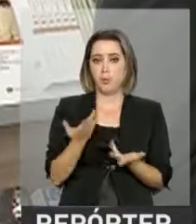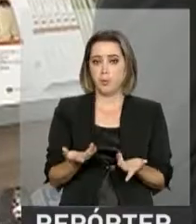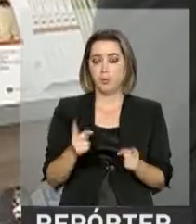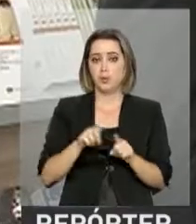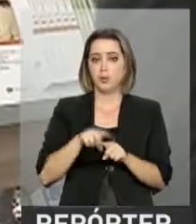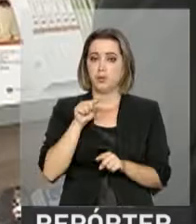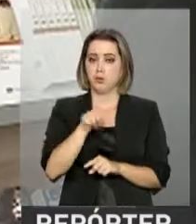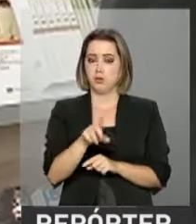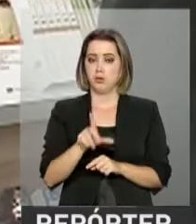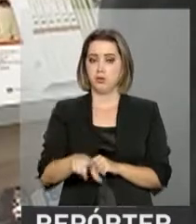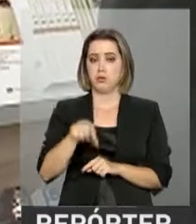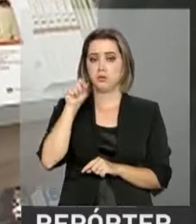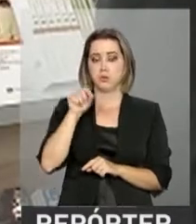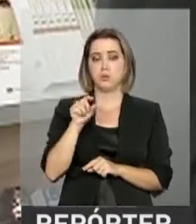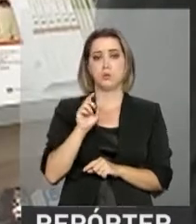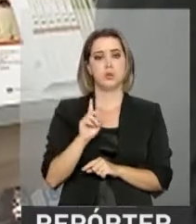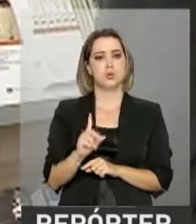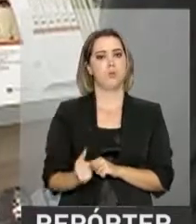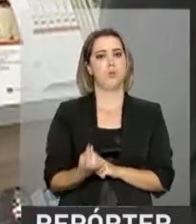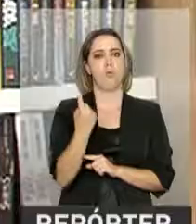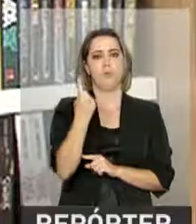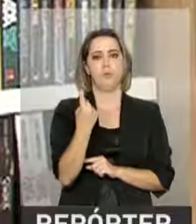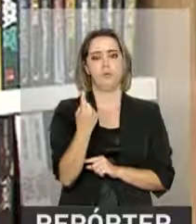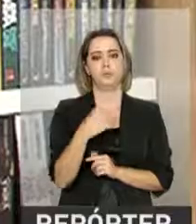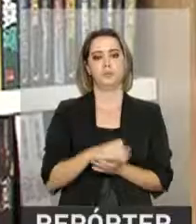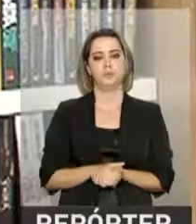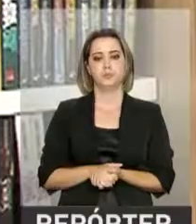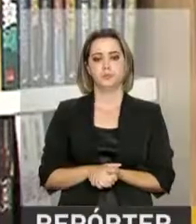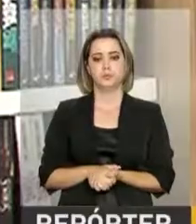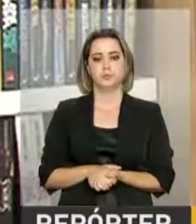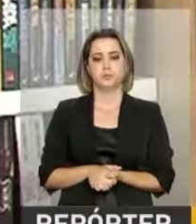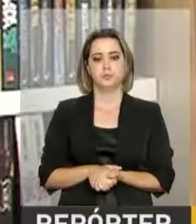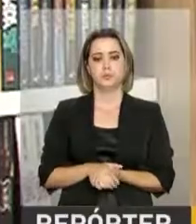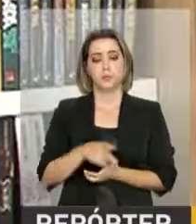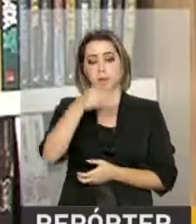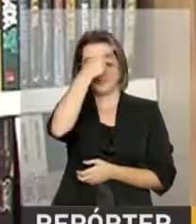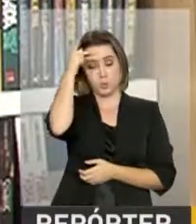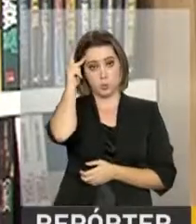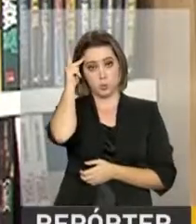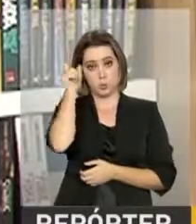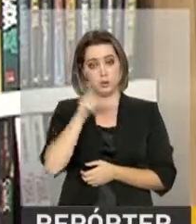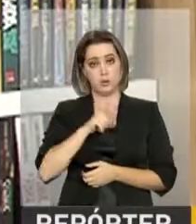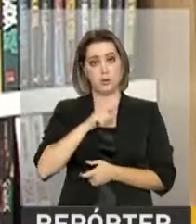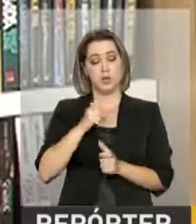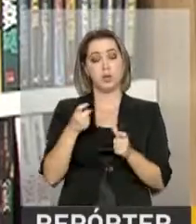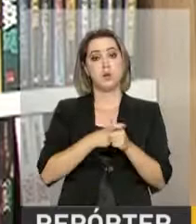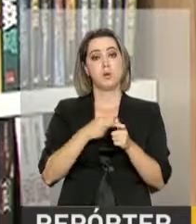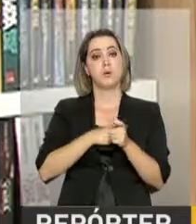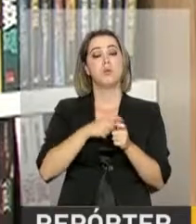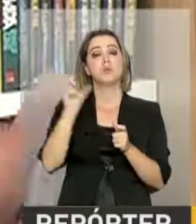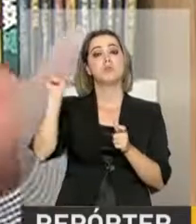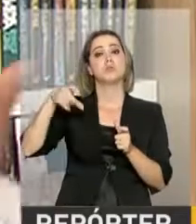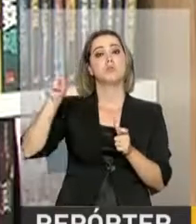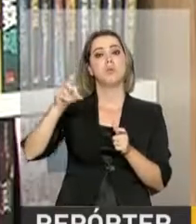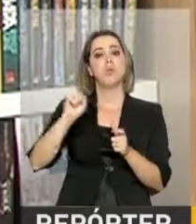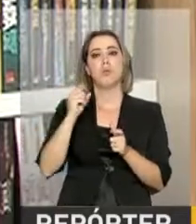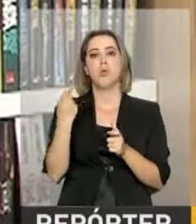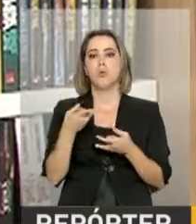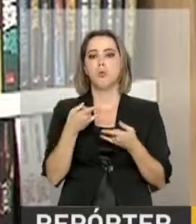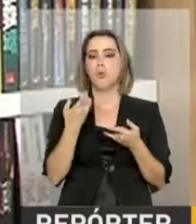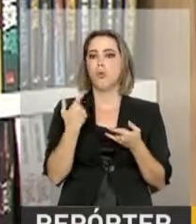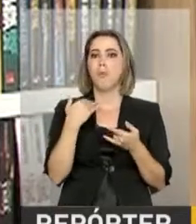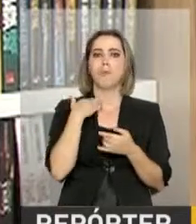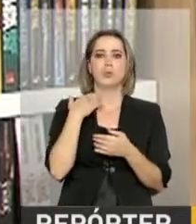ele, essa é a melhor opção em apenas um caso. Admita que esse contribuinte tenha uma dívida com cartão de crédito ou com uma outra